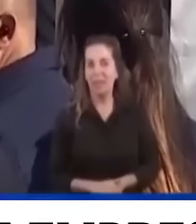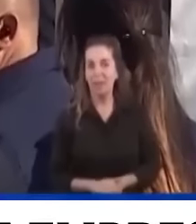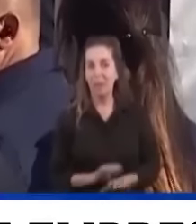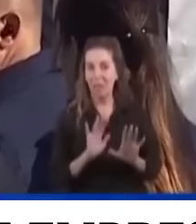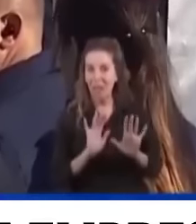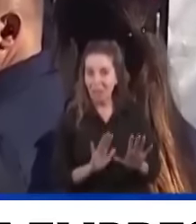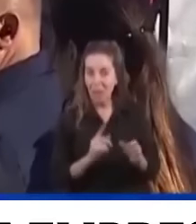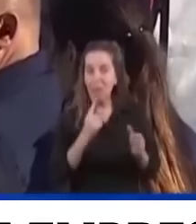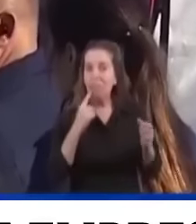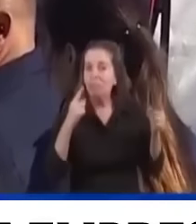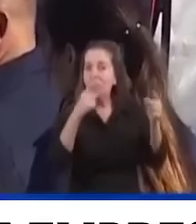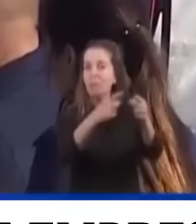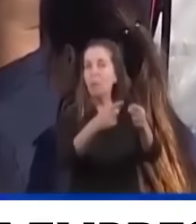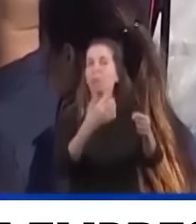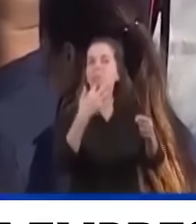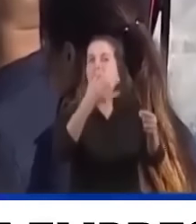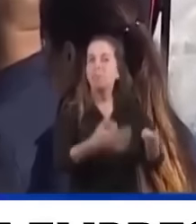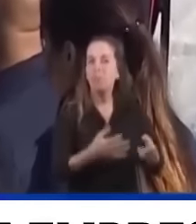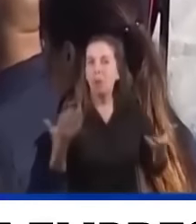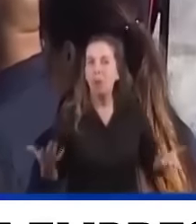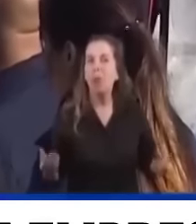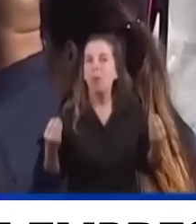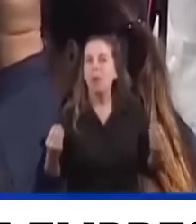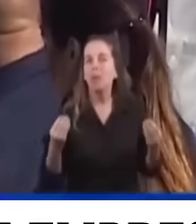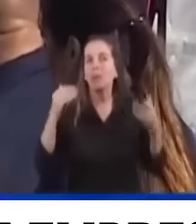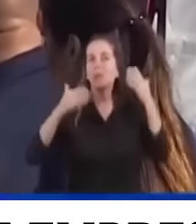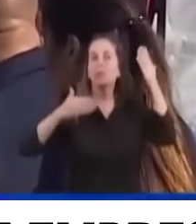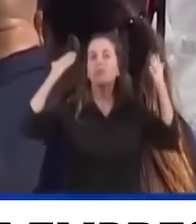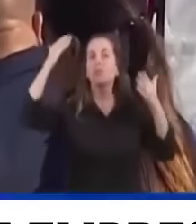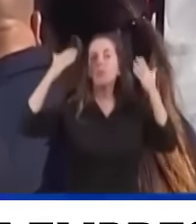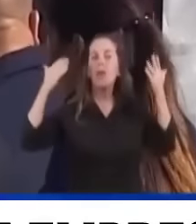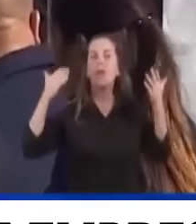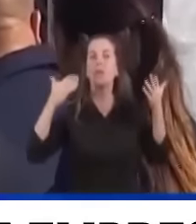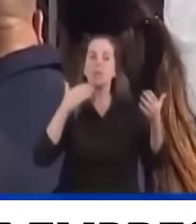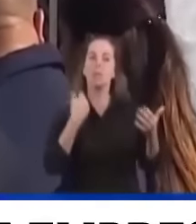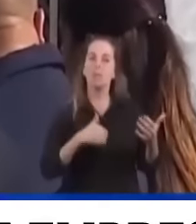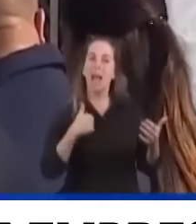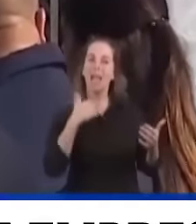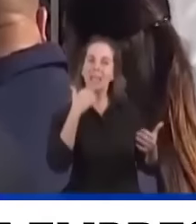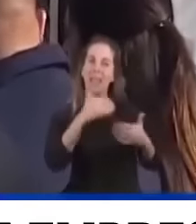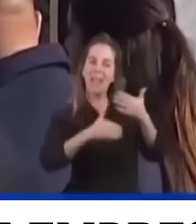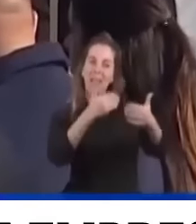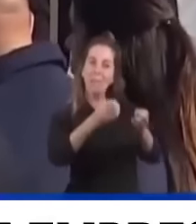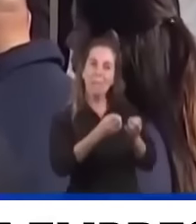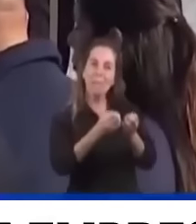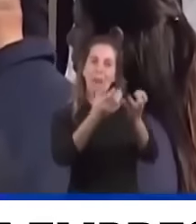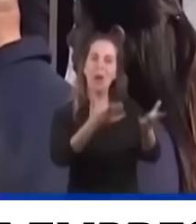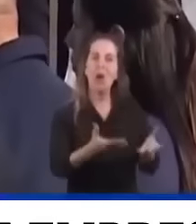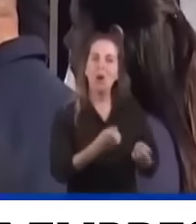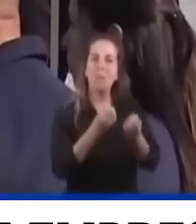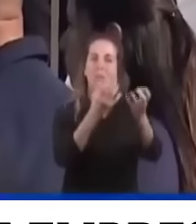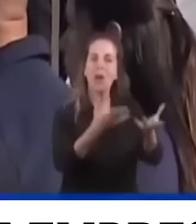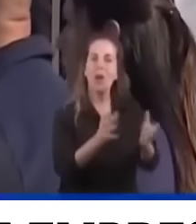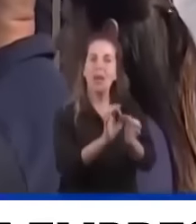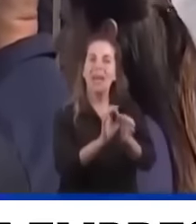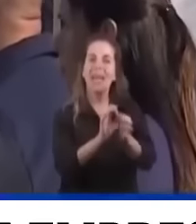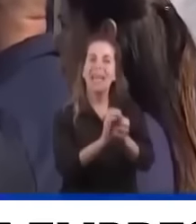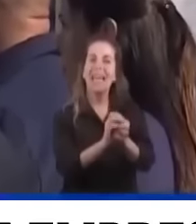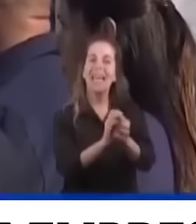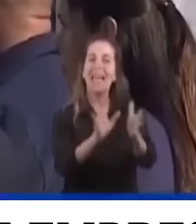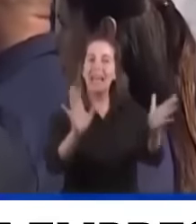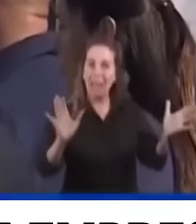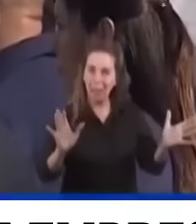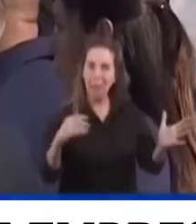que Javier Milei deveria se desculpar por muita bobagem que, segundo Lula, Javier Milei falou durante a campanha. A saída de Javier